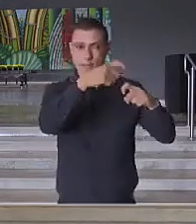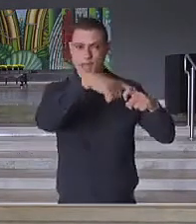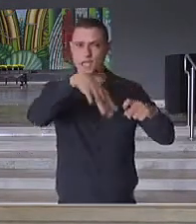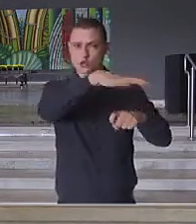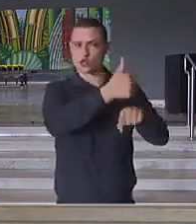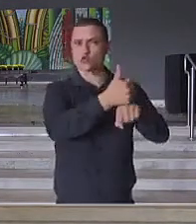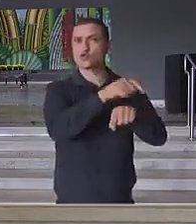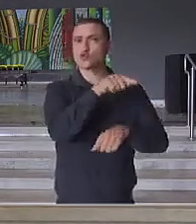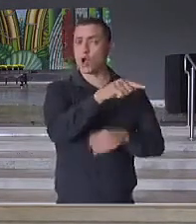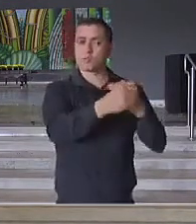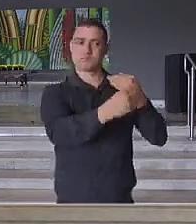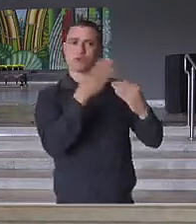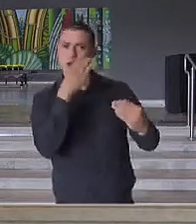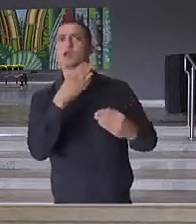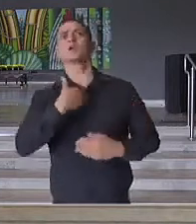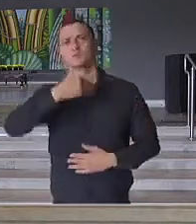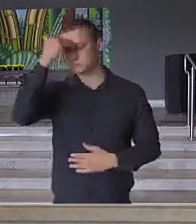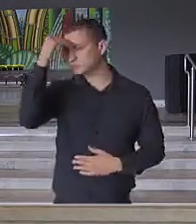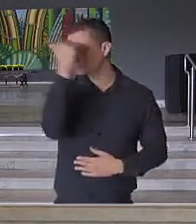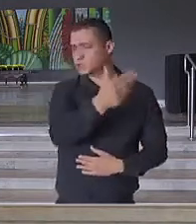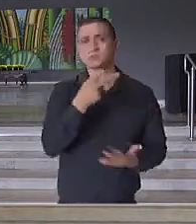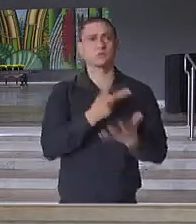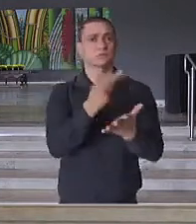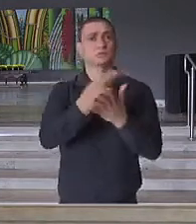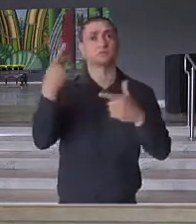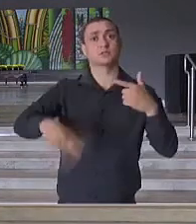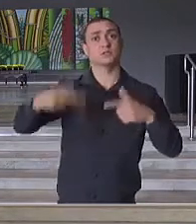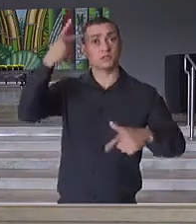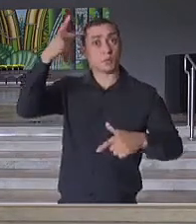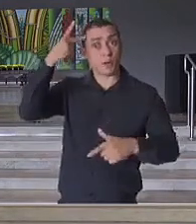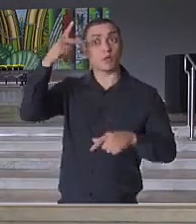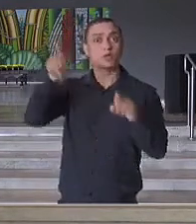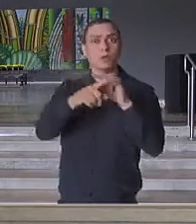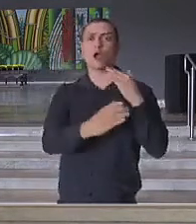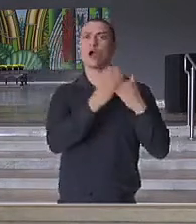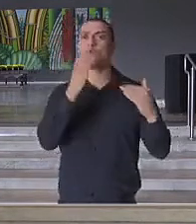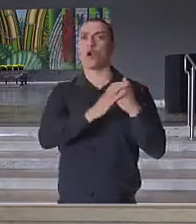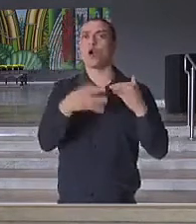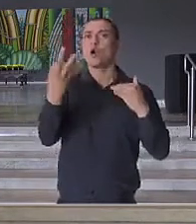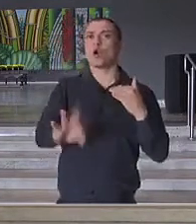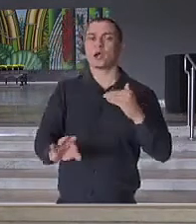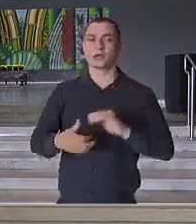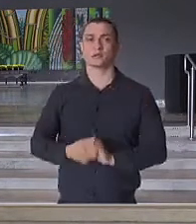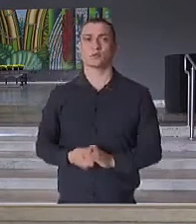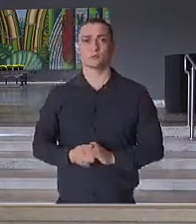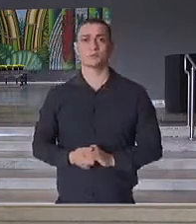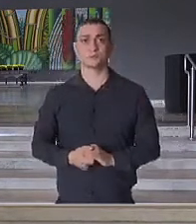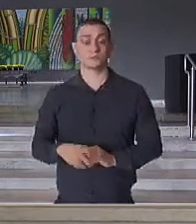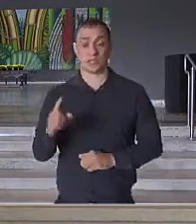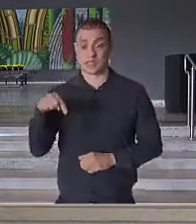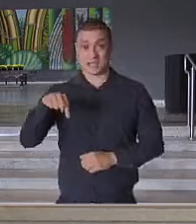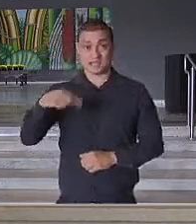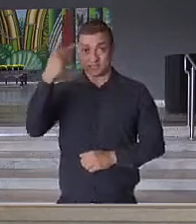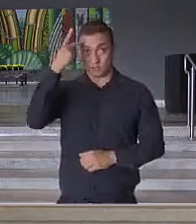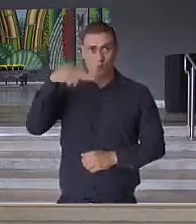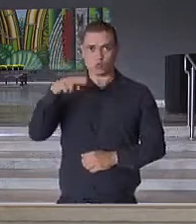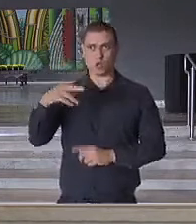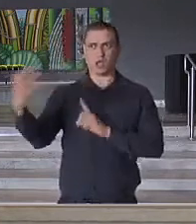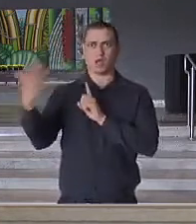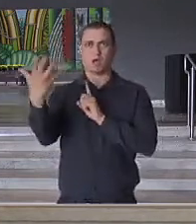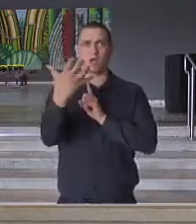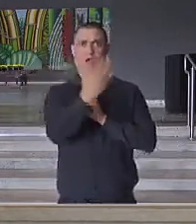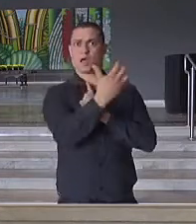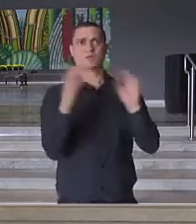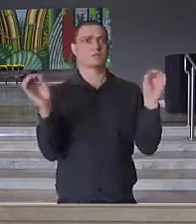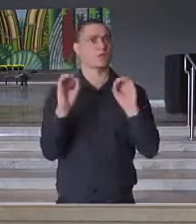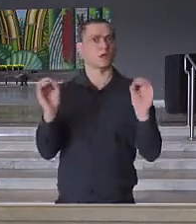de medicina que funcionam em São Paulo e nos orientam de forma correta. Nós nunca aqui cedemos a